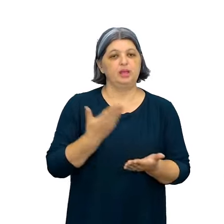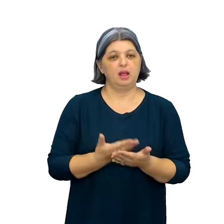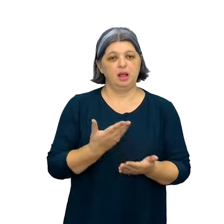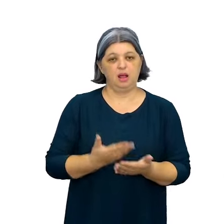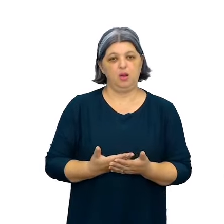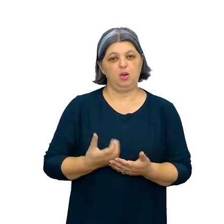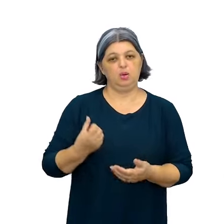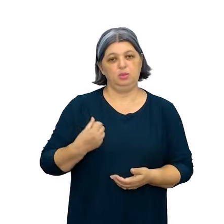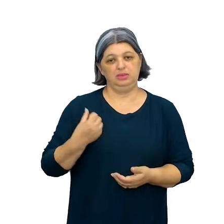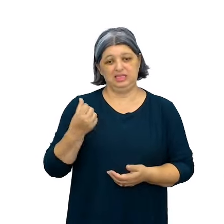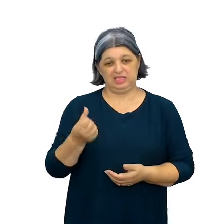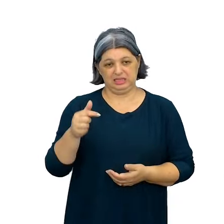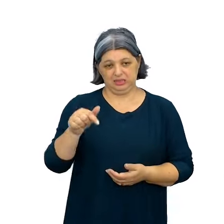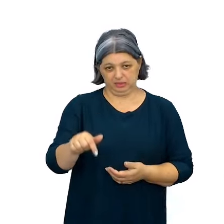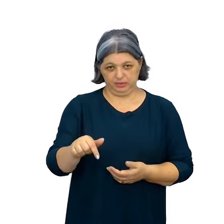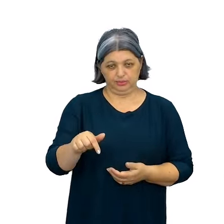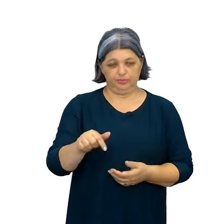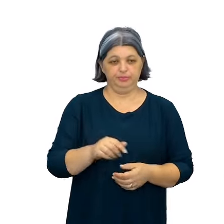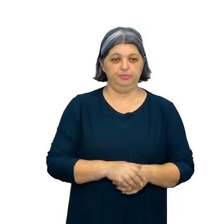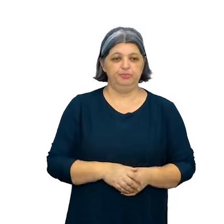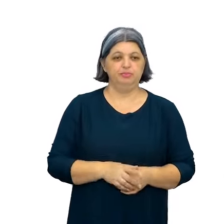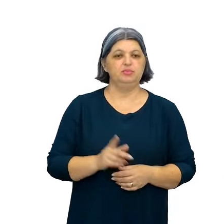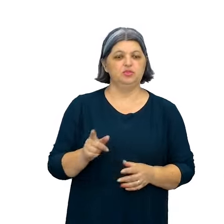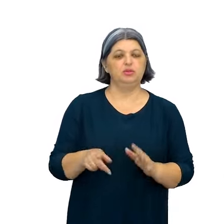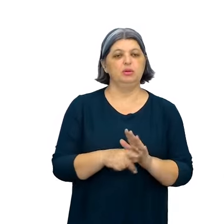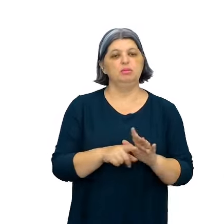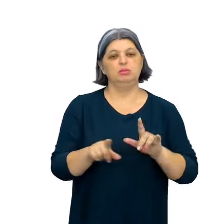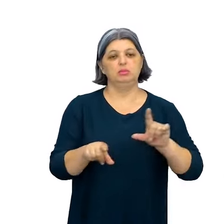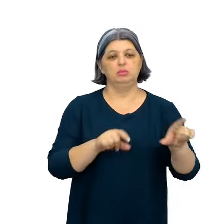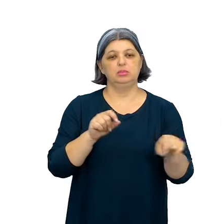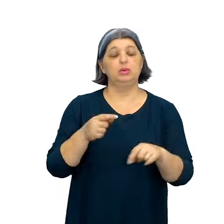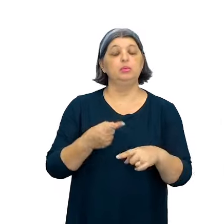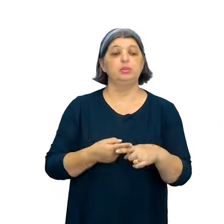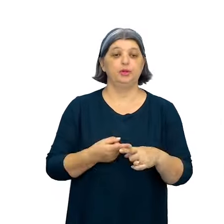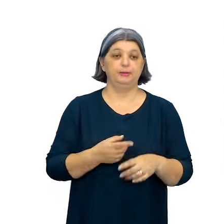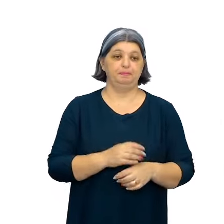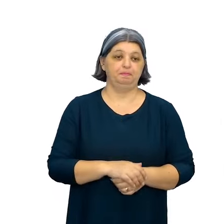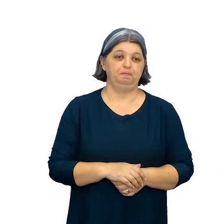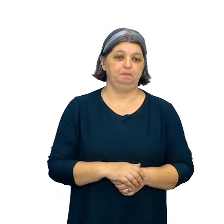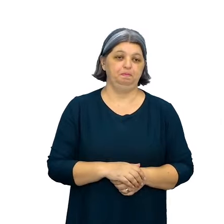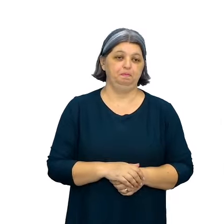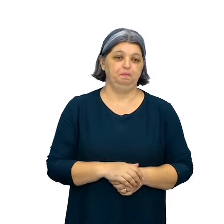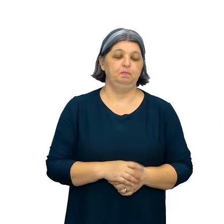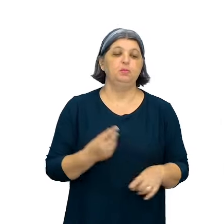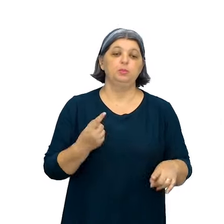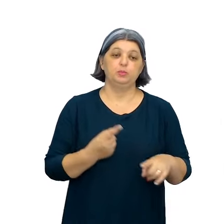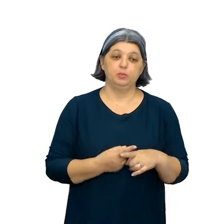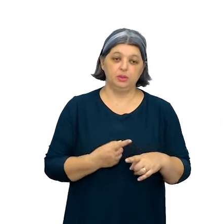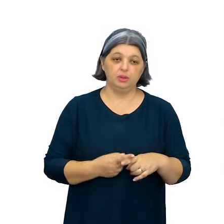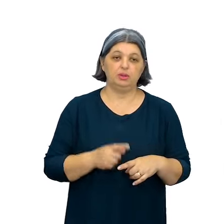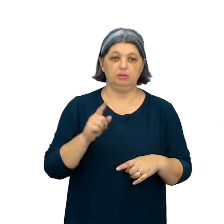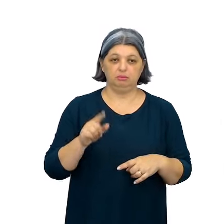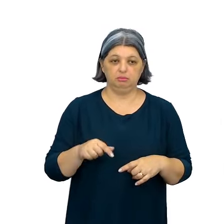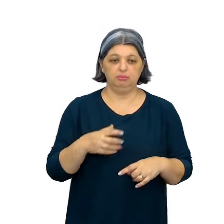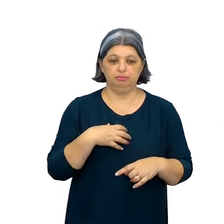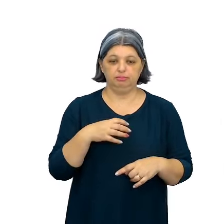e 7. Tá? Essas aulas, elas foram escolhidas, por quê? Não é? Porque elas